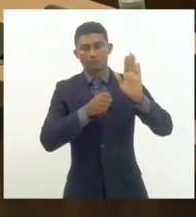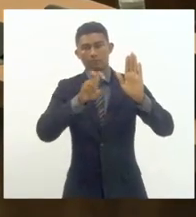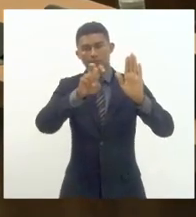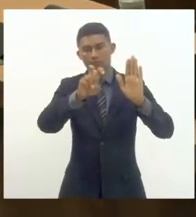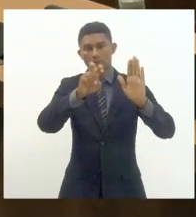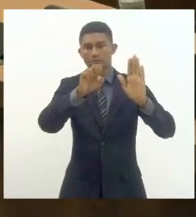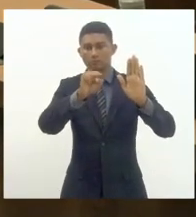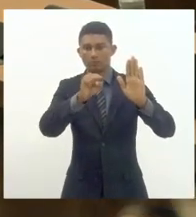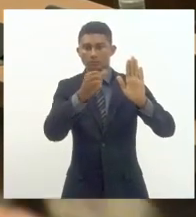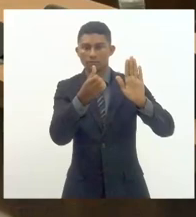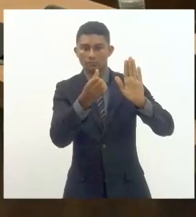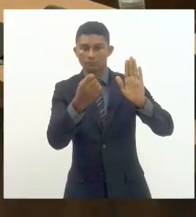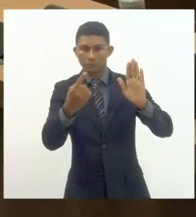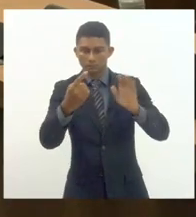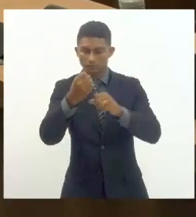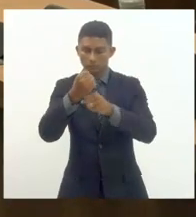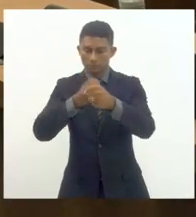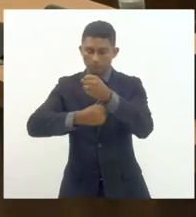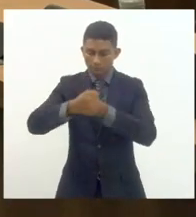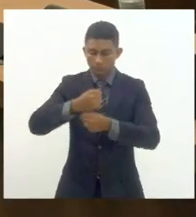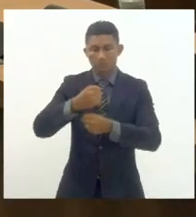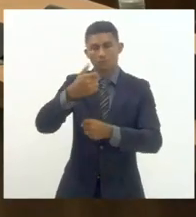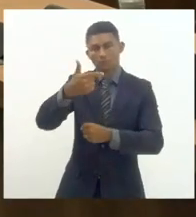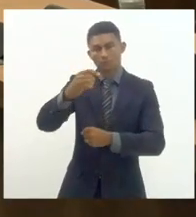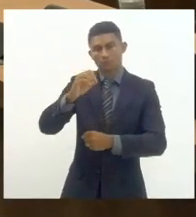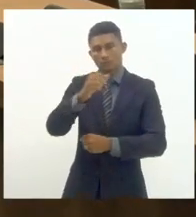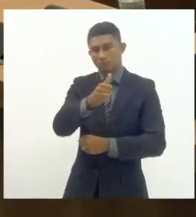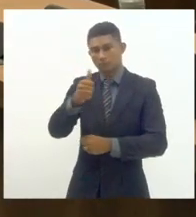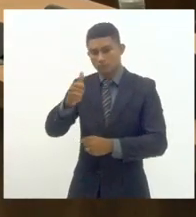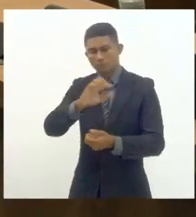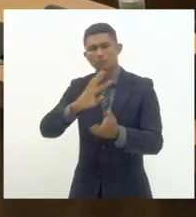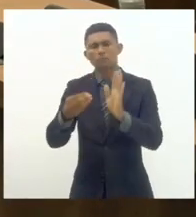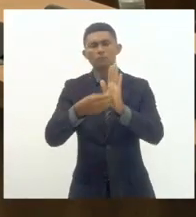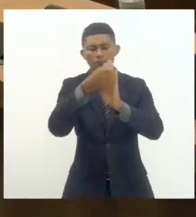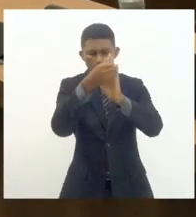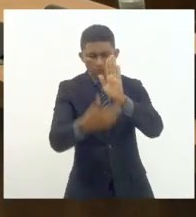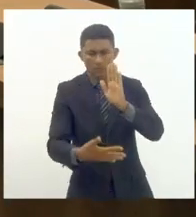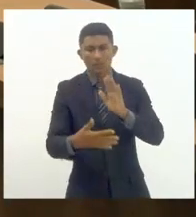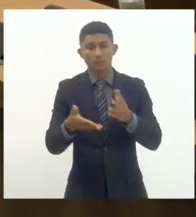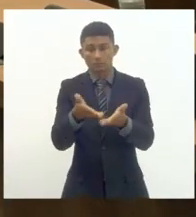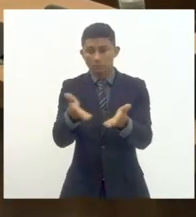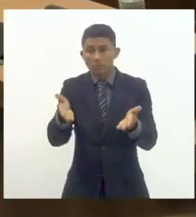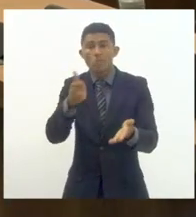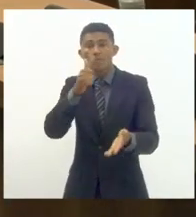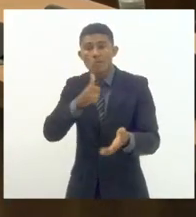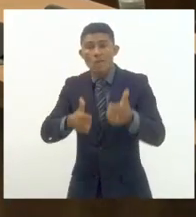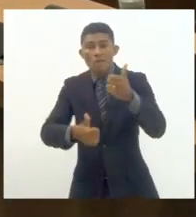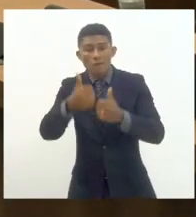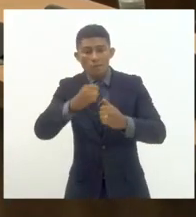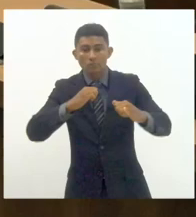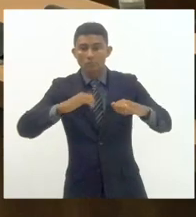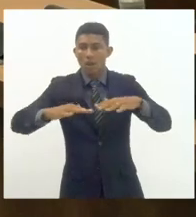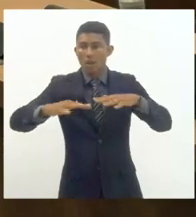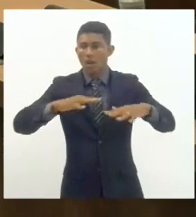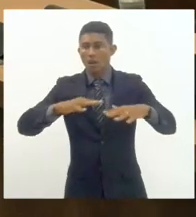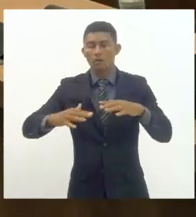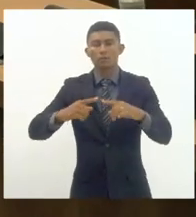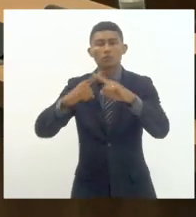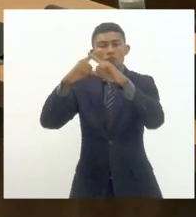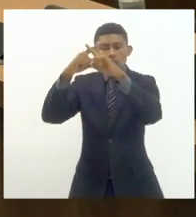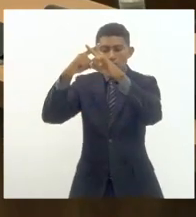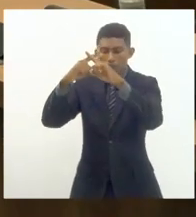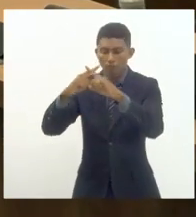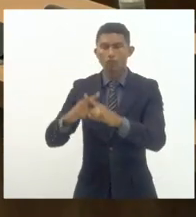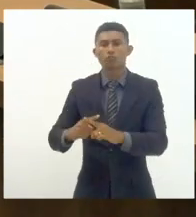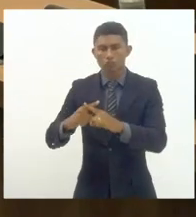5.861 de 2011 prevê a realização de partidas preliminares de futebol feminino nas semifinais e finais do Campeonato